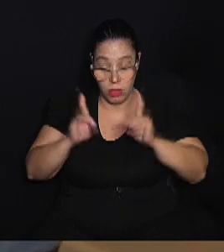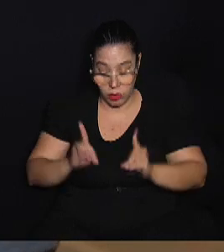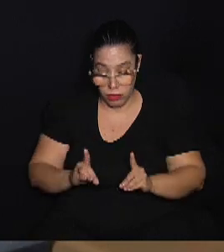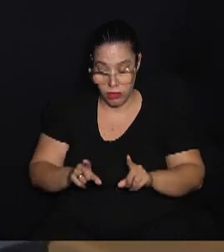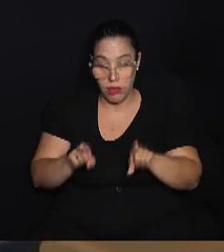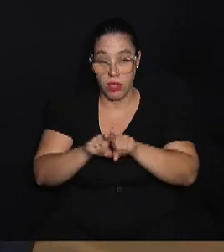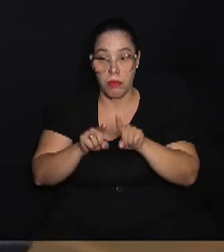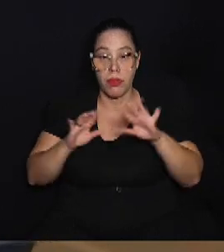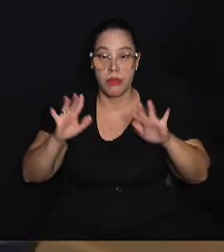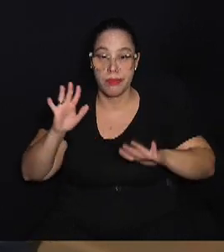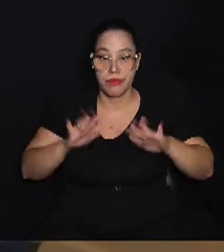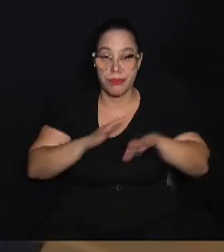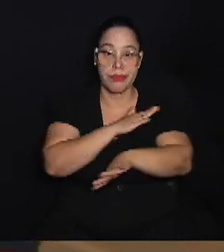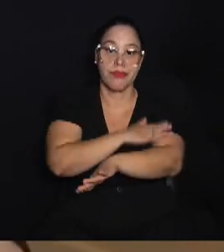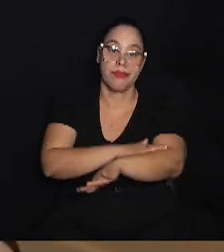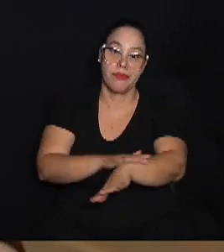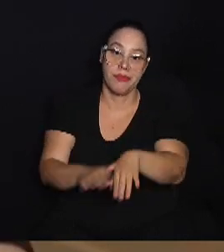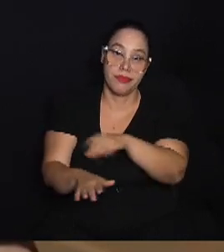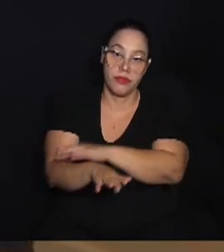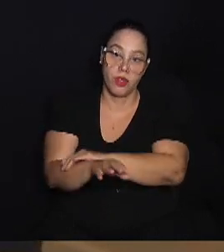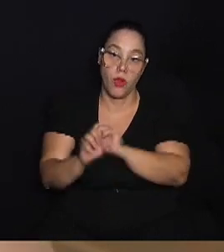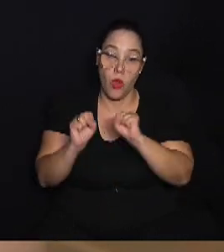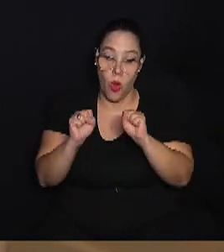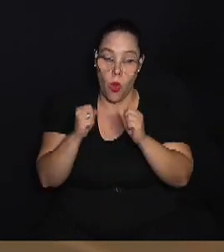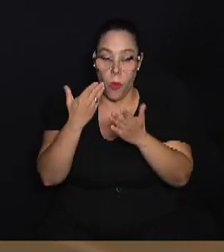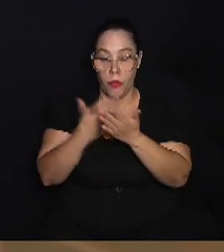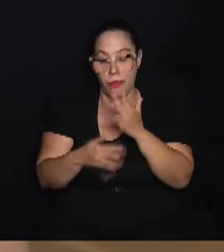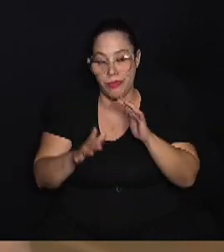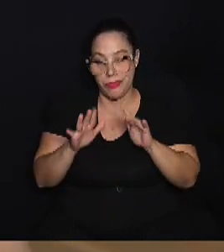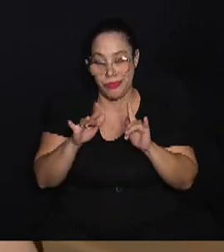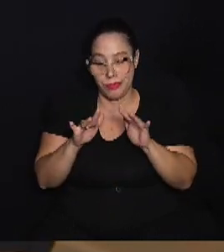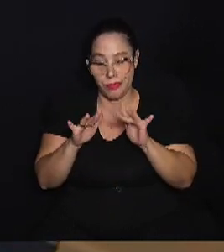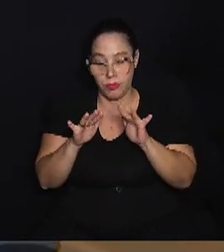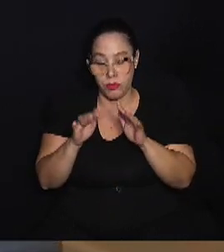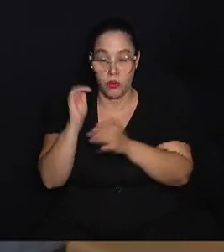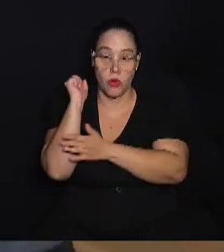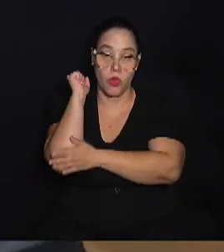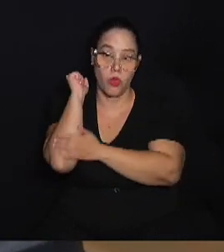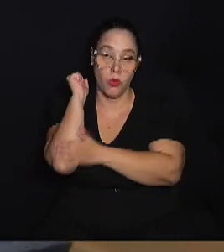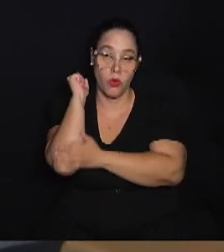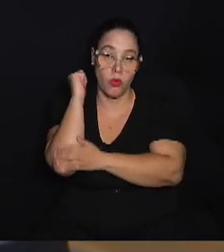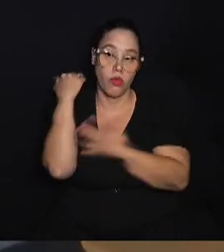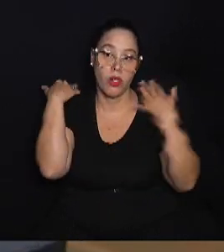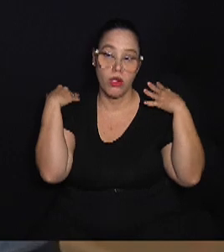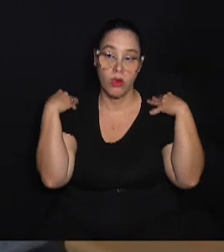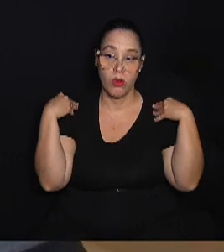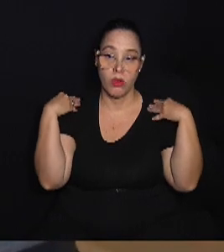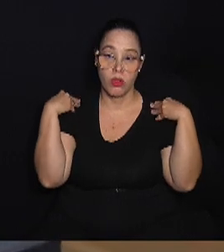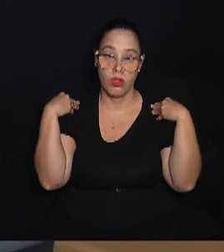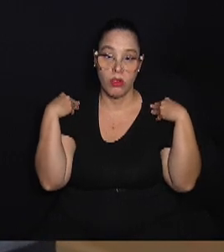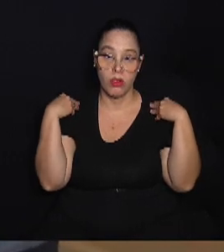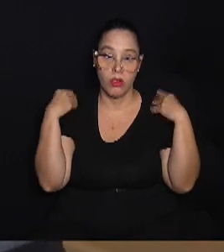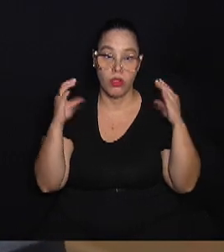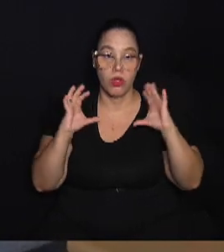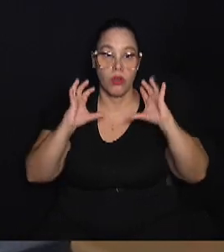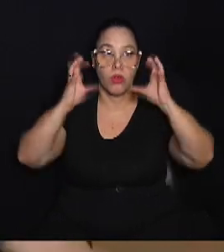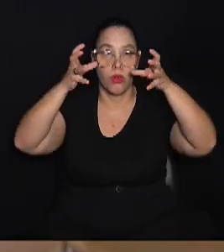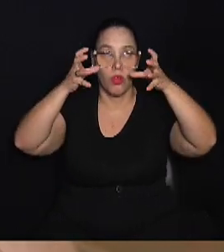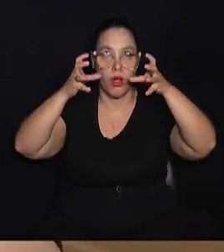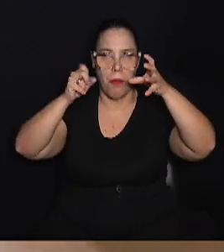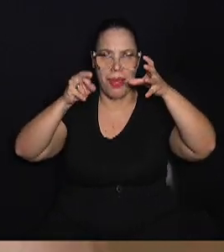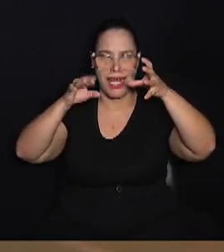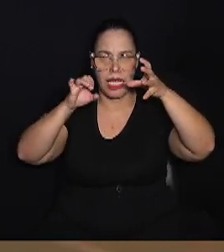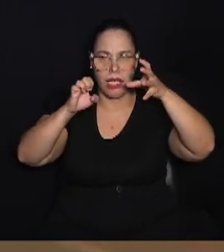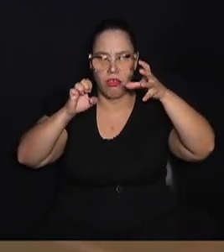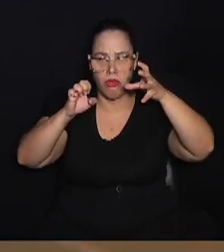também. Então, ou perdem o movimento dos dedos, do cotovelo, do ombro. Imagina jogar basquete sem o movimento do ombro.